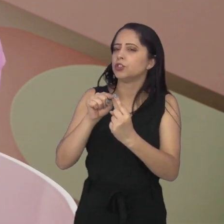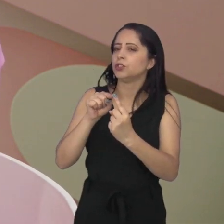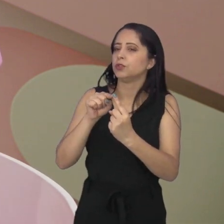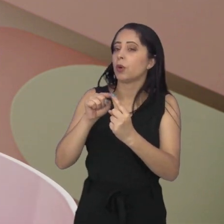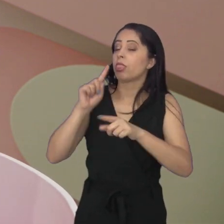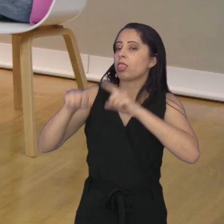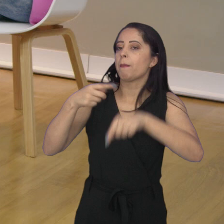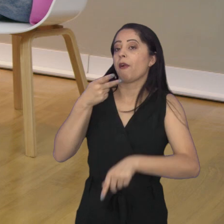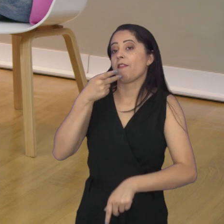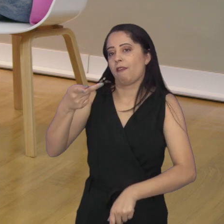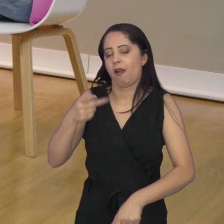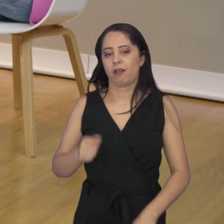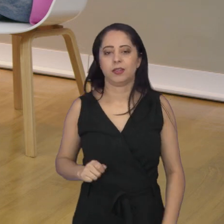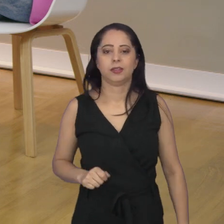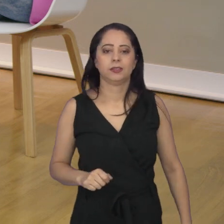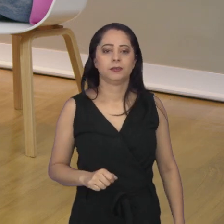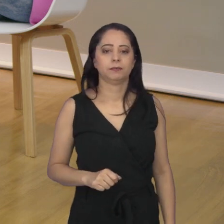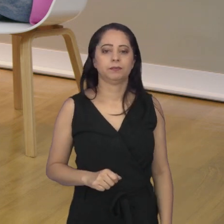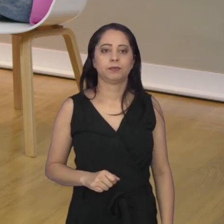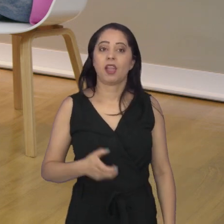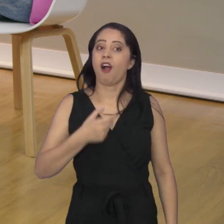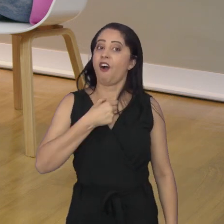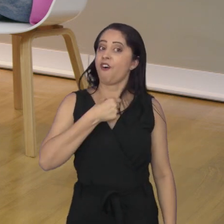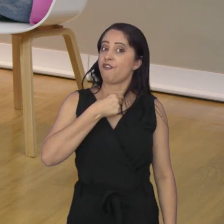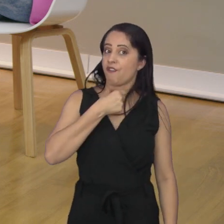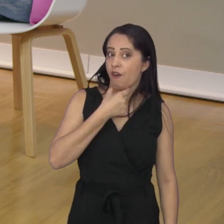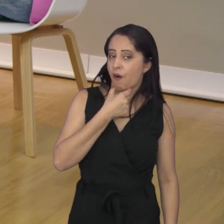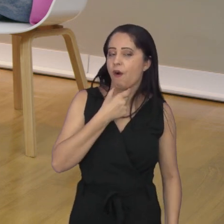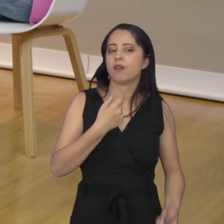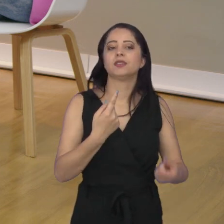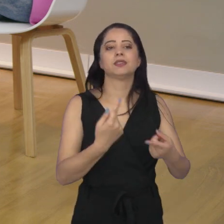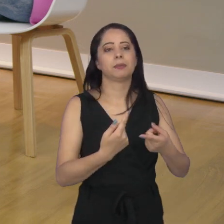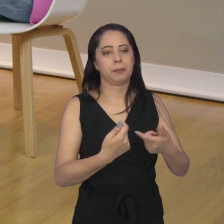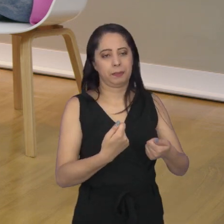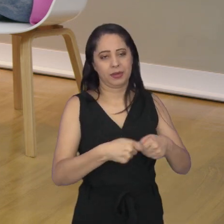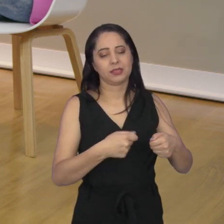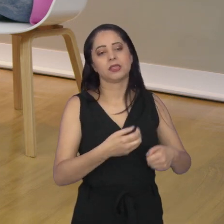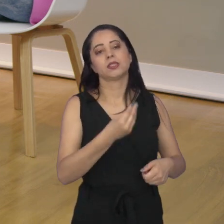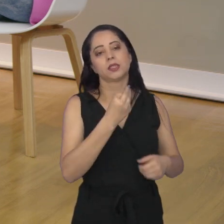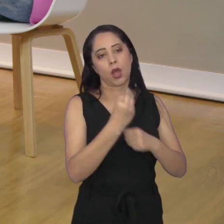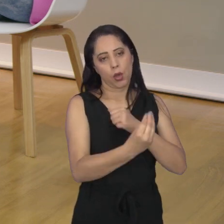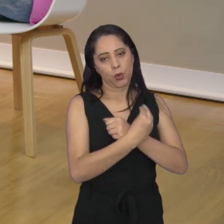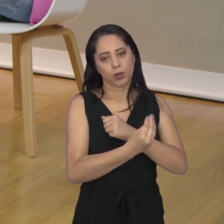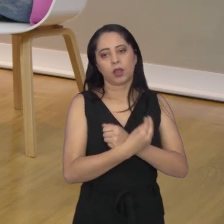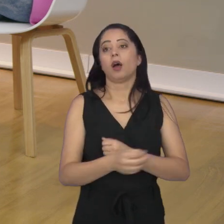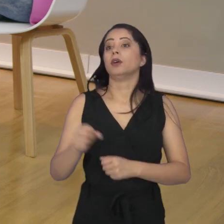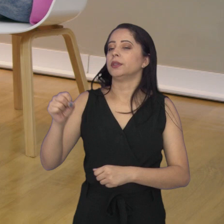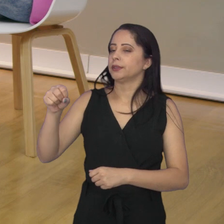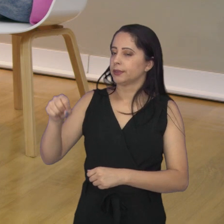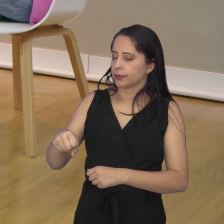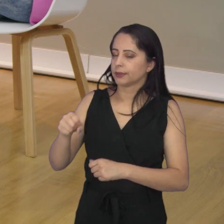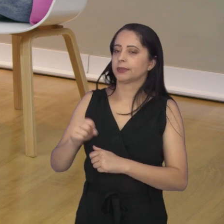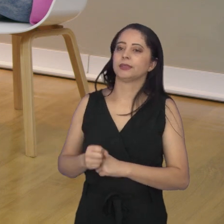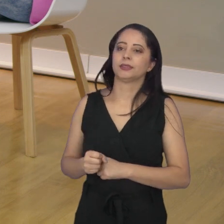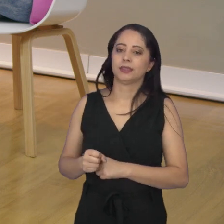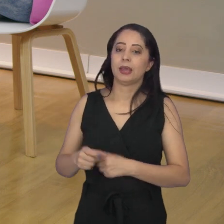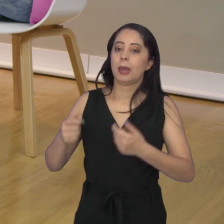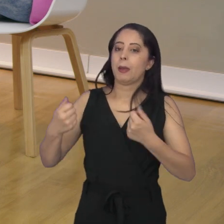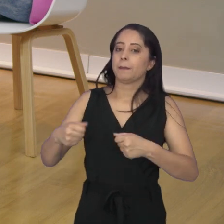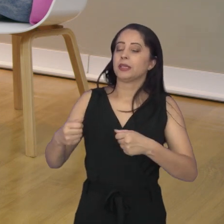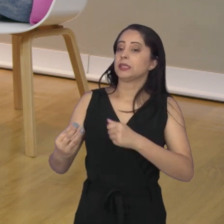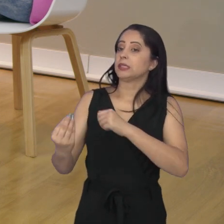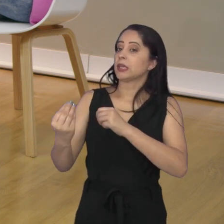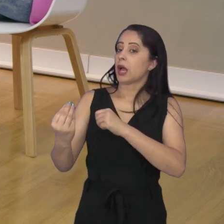disso, né? Ótimo. Use bem a sua voz, os cuidados com a voz. Exatamente. A gente tem que saber utilizar a entonação, né? Se